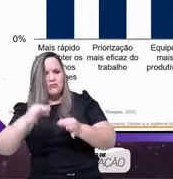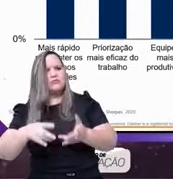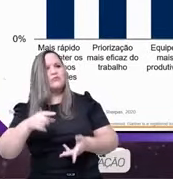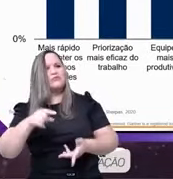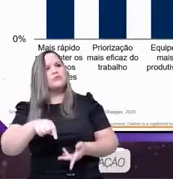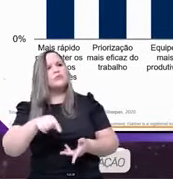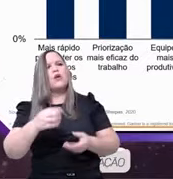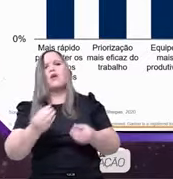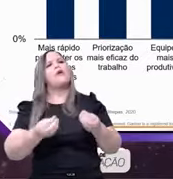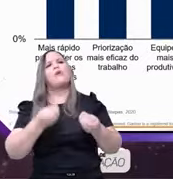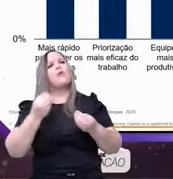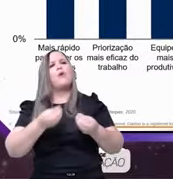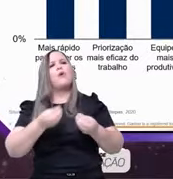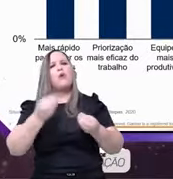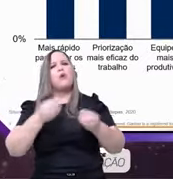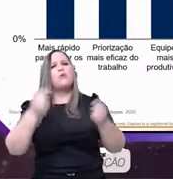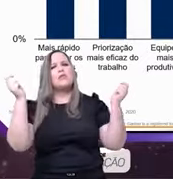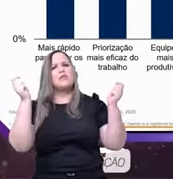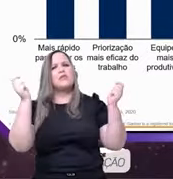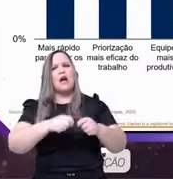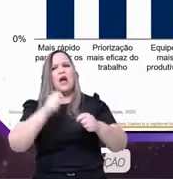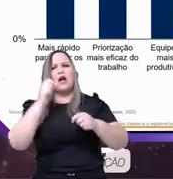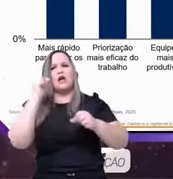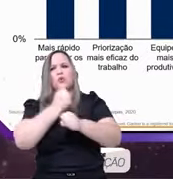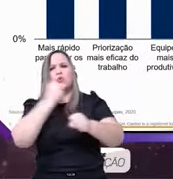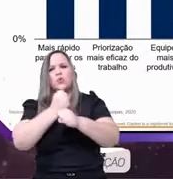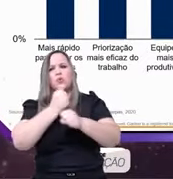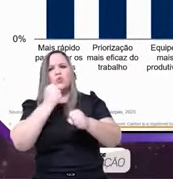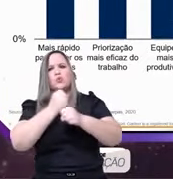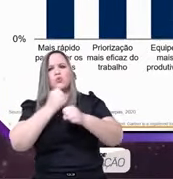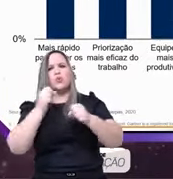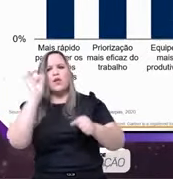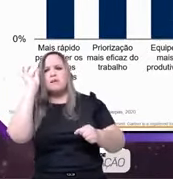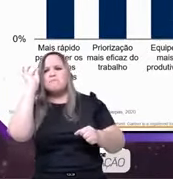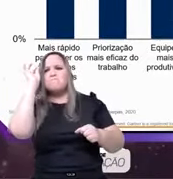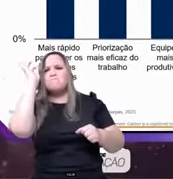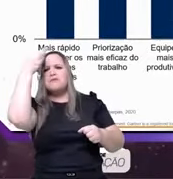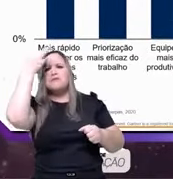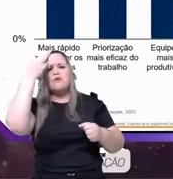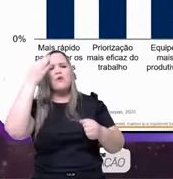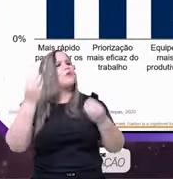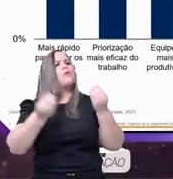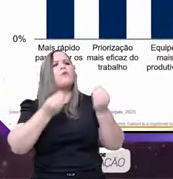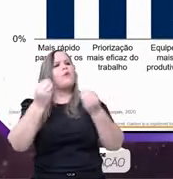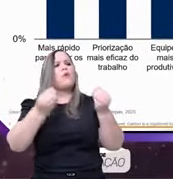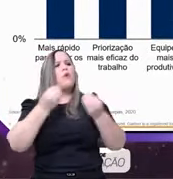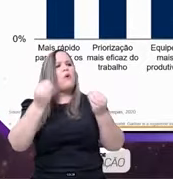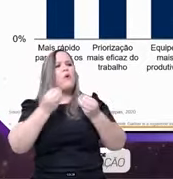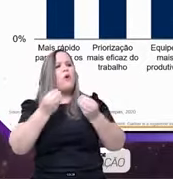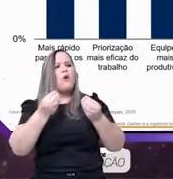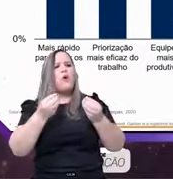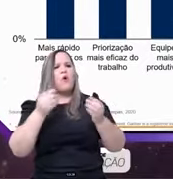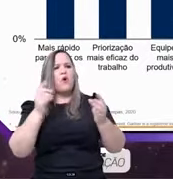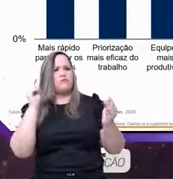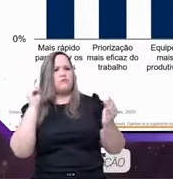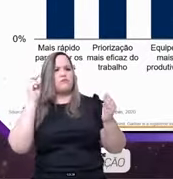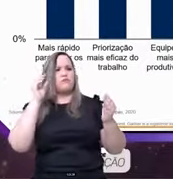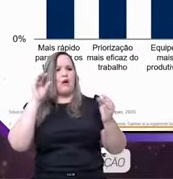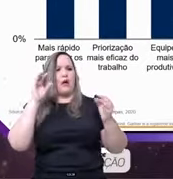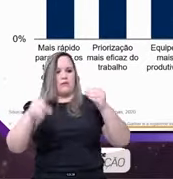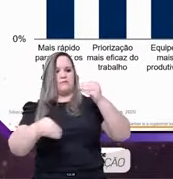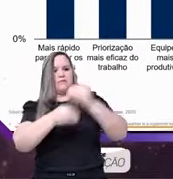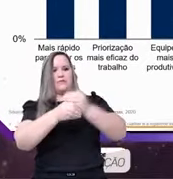como nós podemos construir uma organização ágil? Como podemos estabelecer métodos